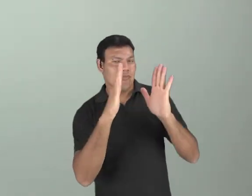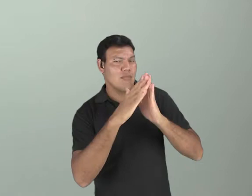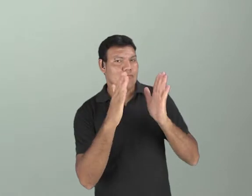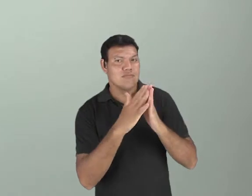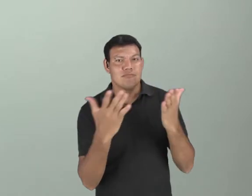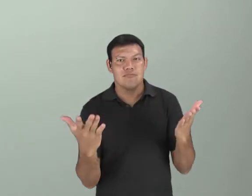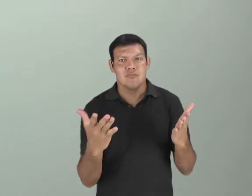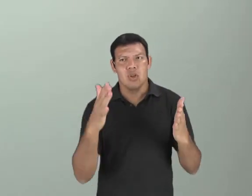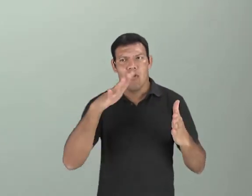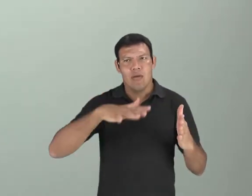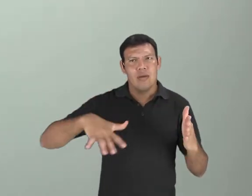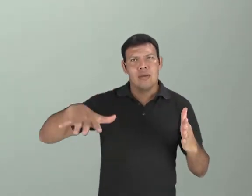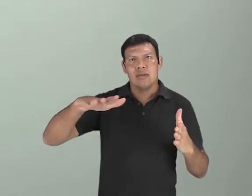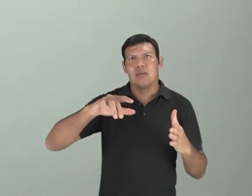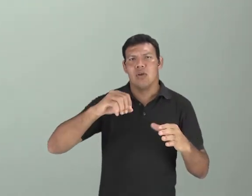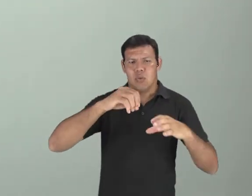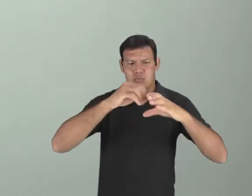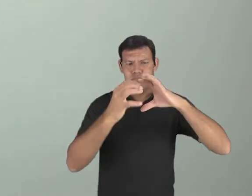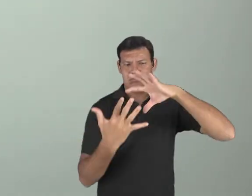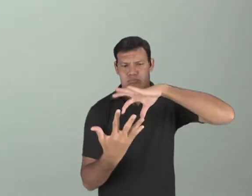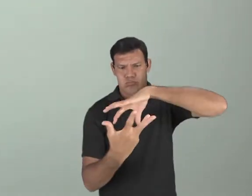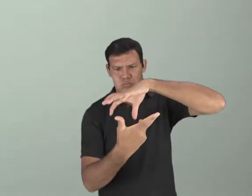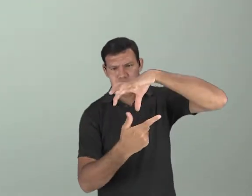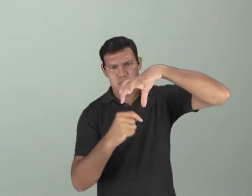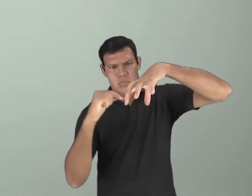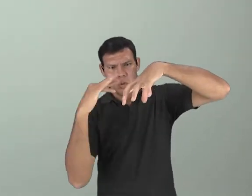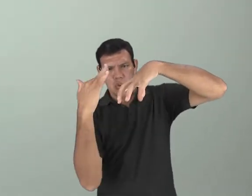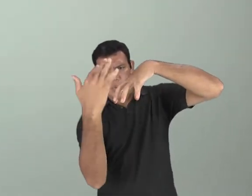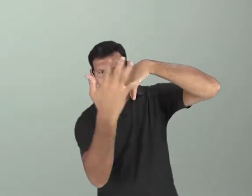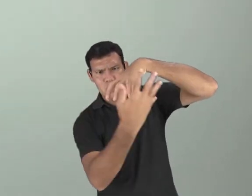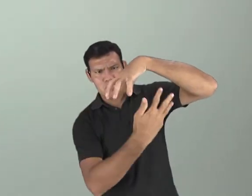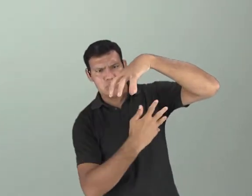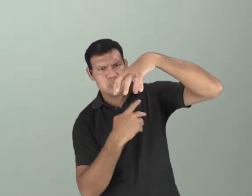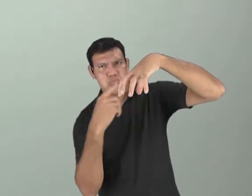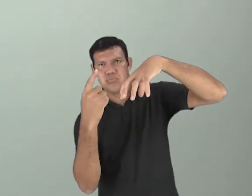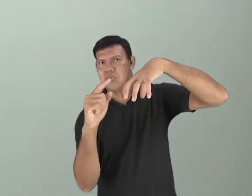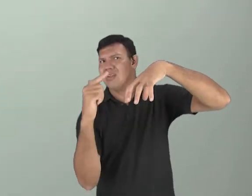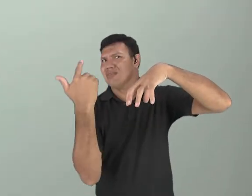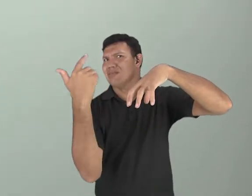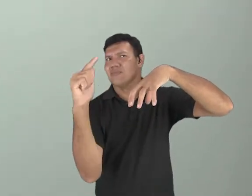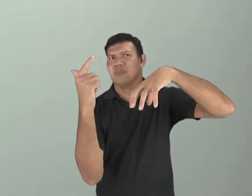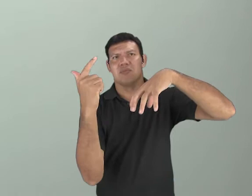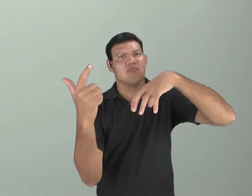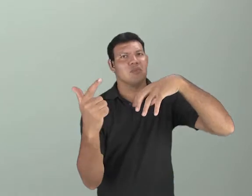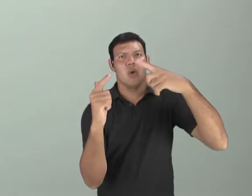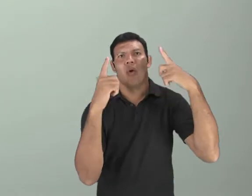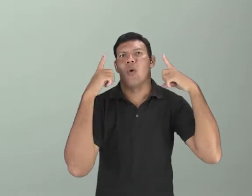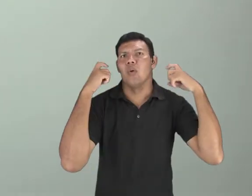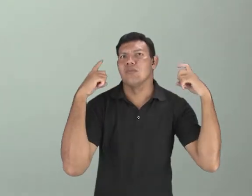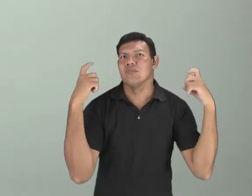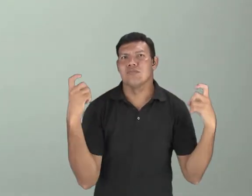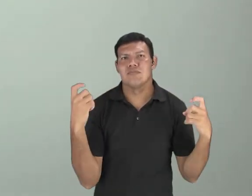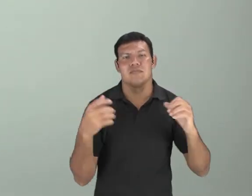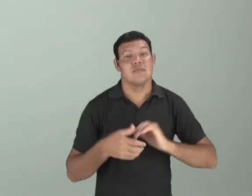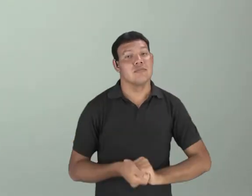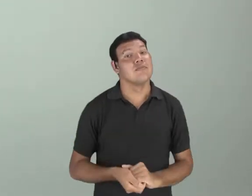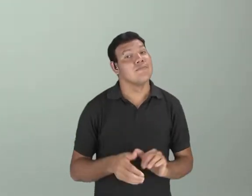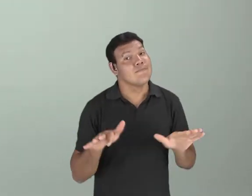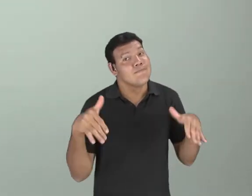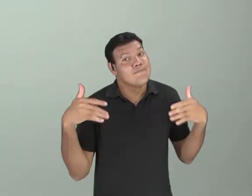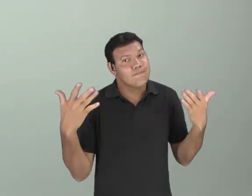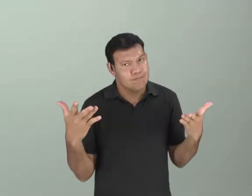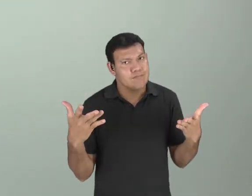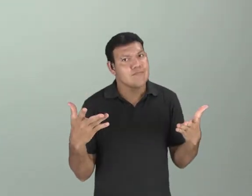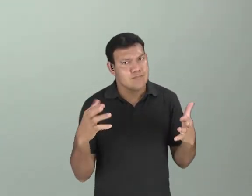No espaço sideral não tem ar, é um vácuo, então lá não há propagação de som. Então os